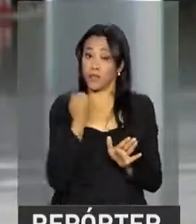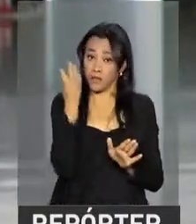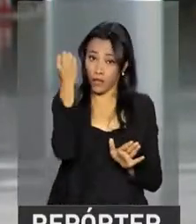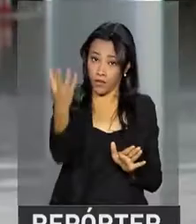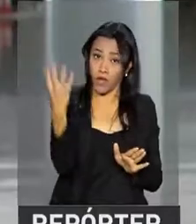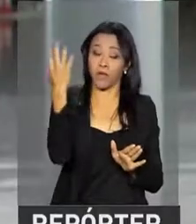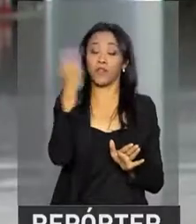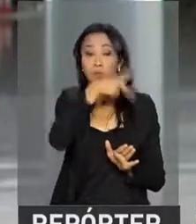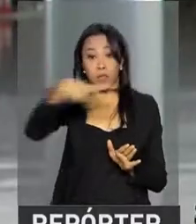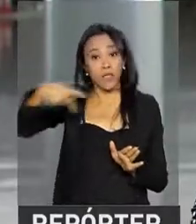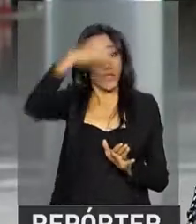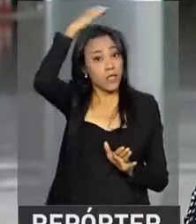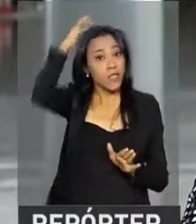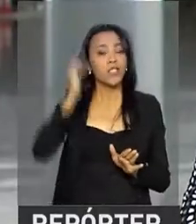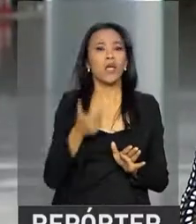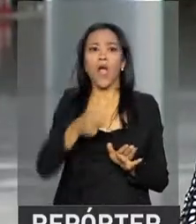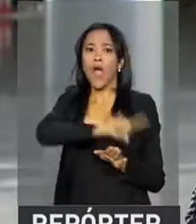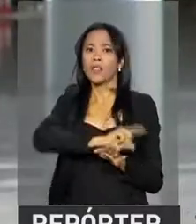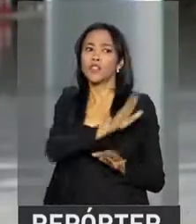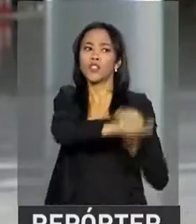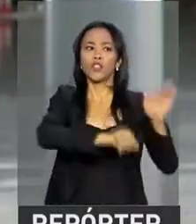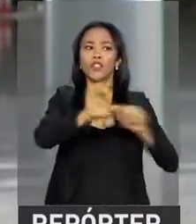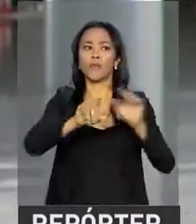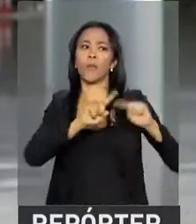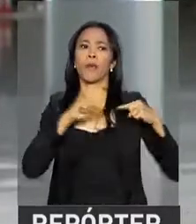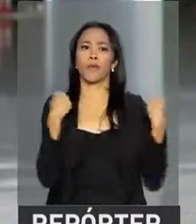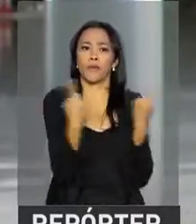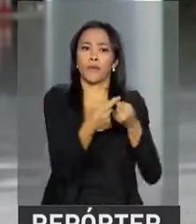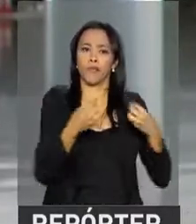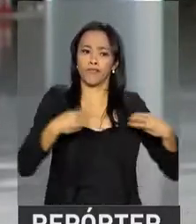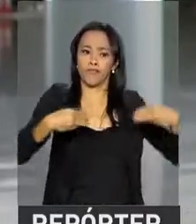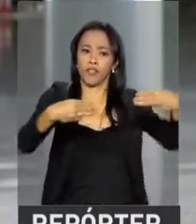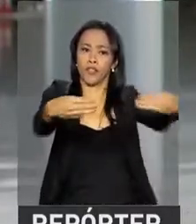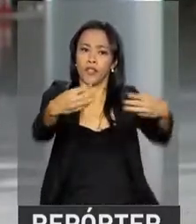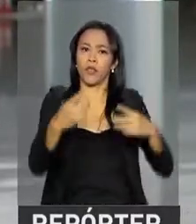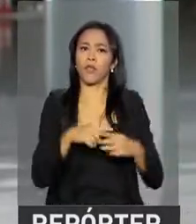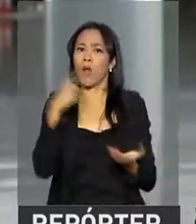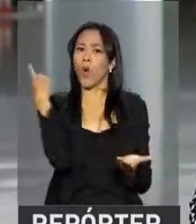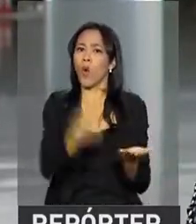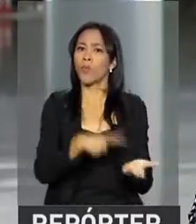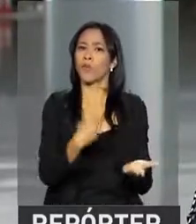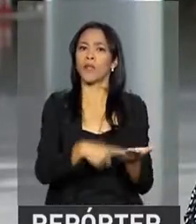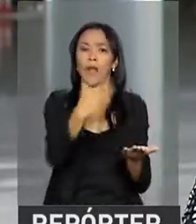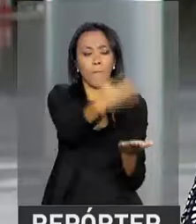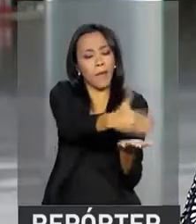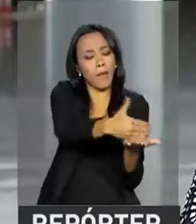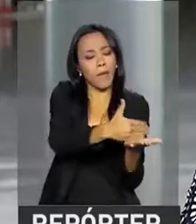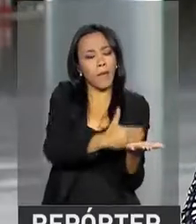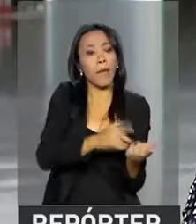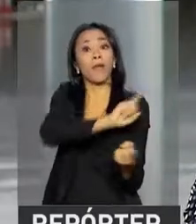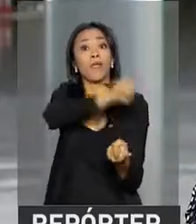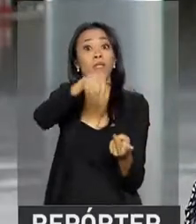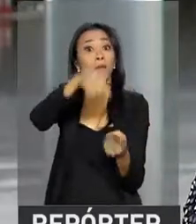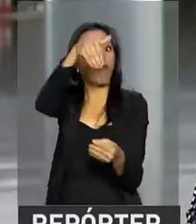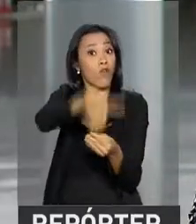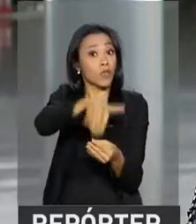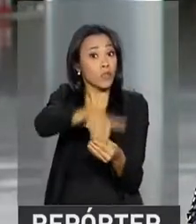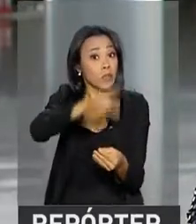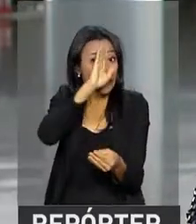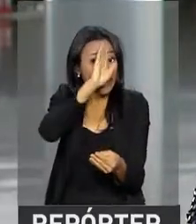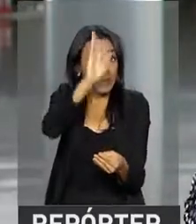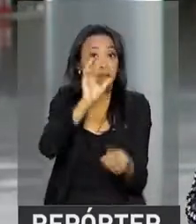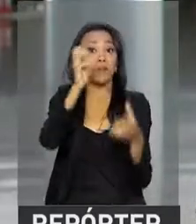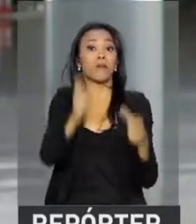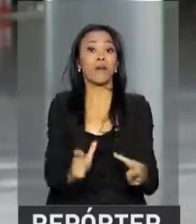michel temer convocou uma reunião ministerial para acertar a agenda do governo e as votações prioritárias no